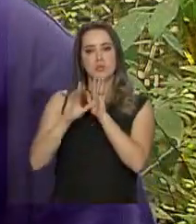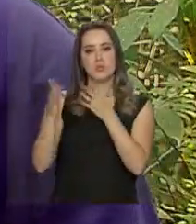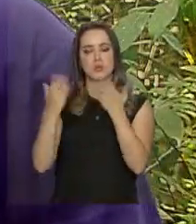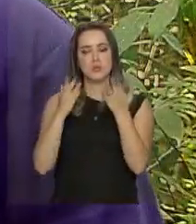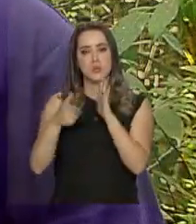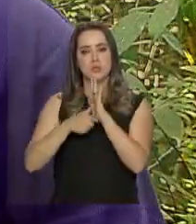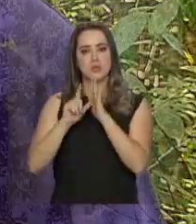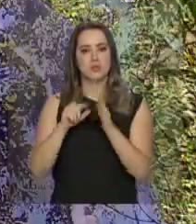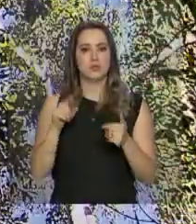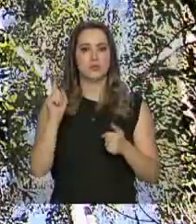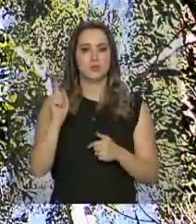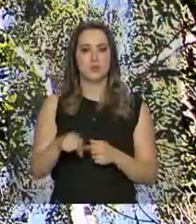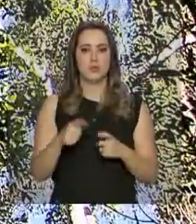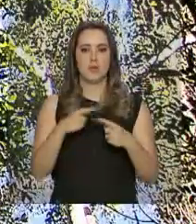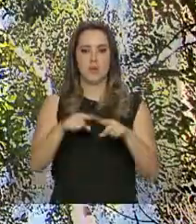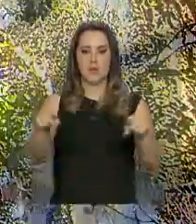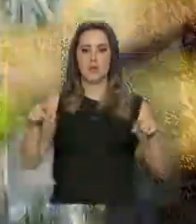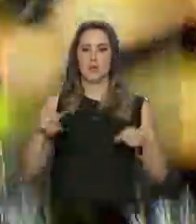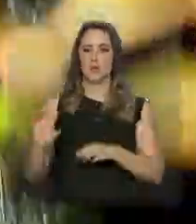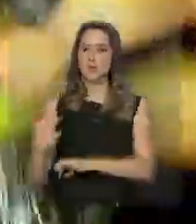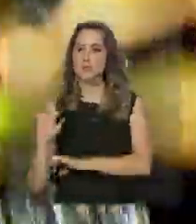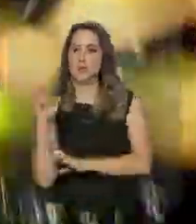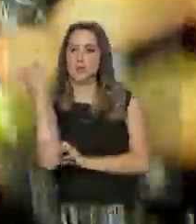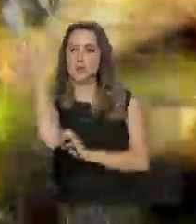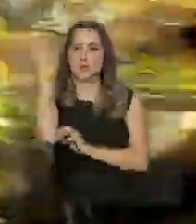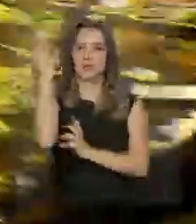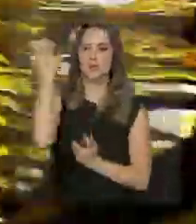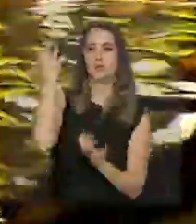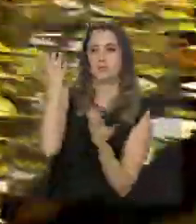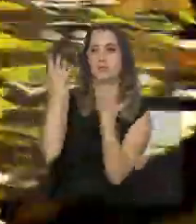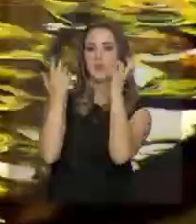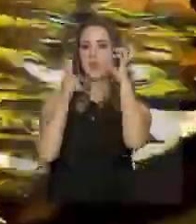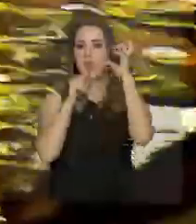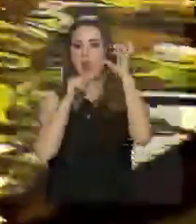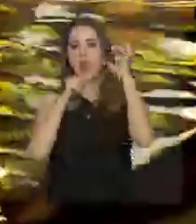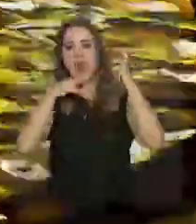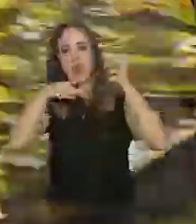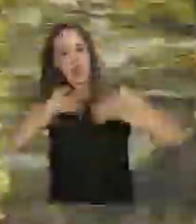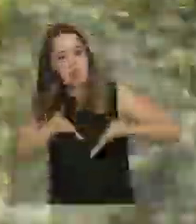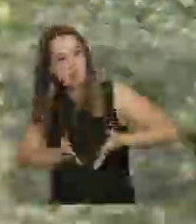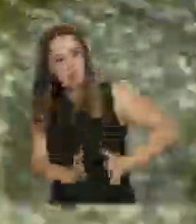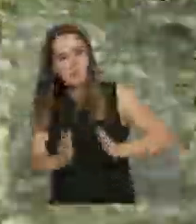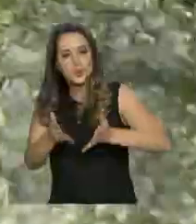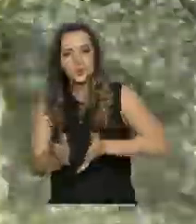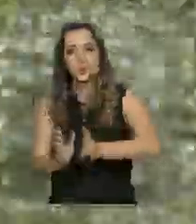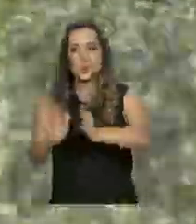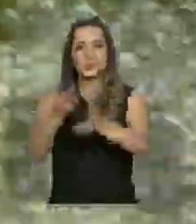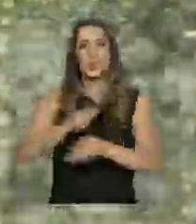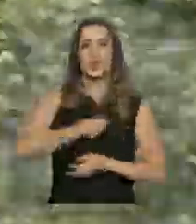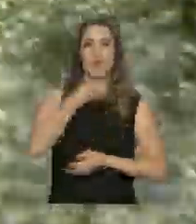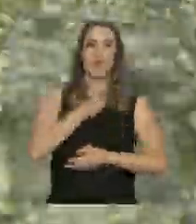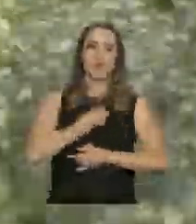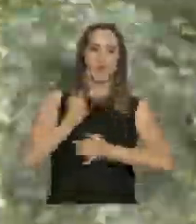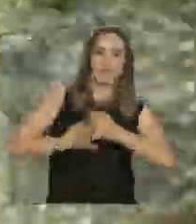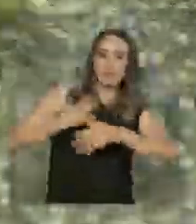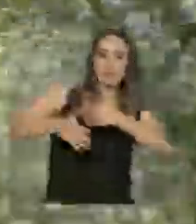fazer. Então, é uma mata em pé, uma qualidade de água transparente, água correndo, a vida